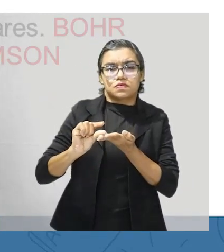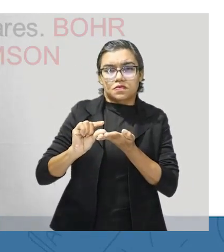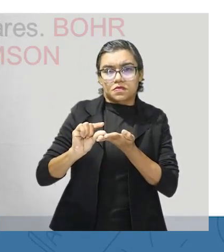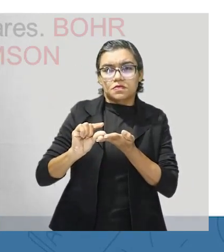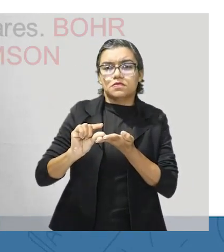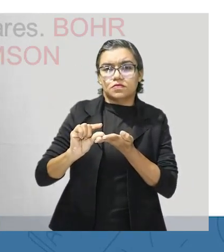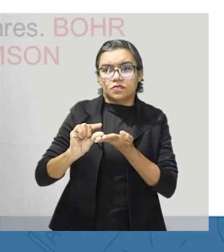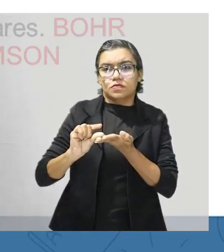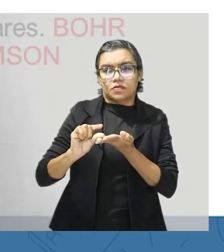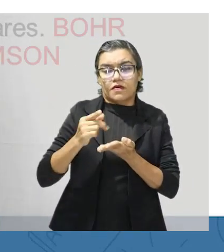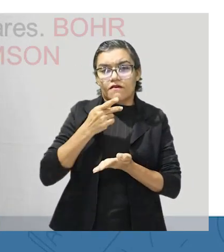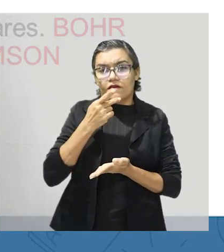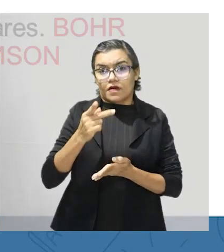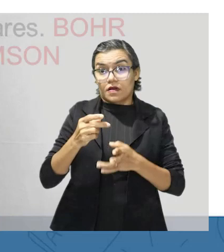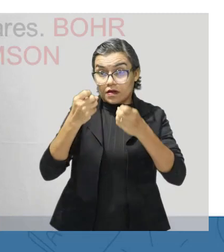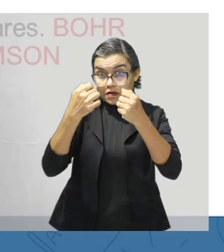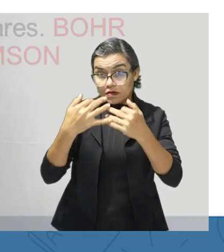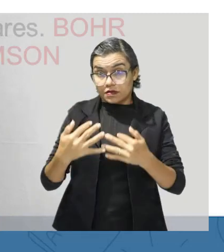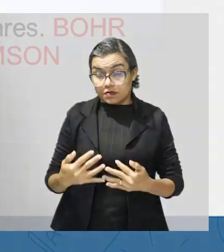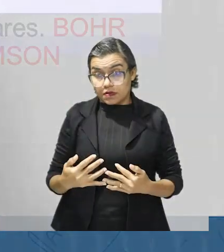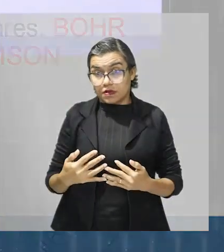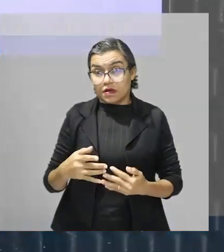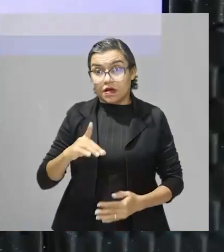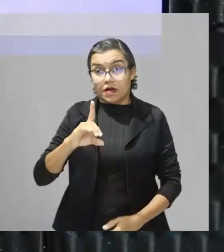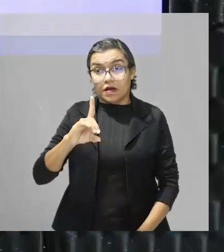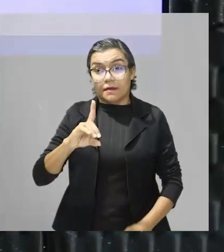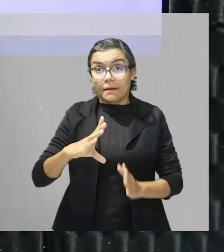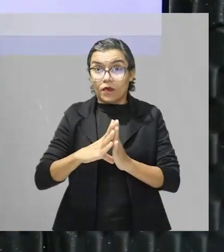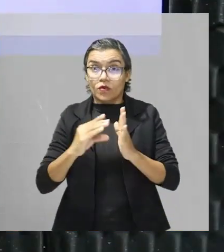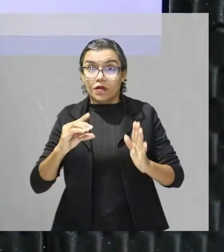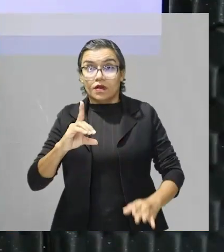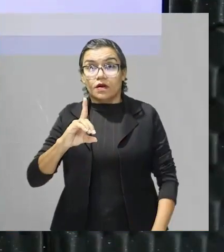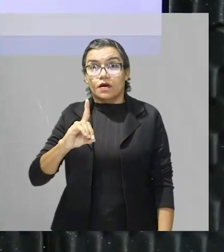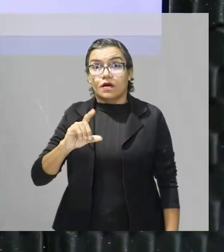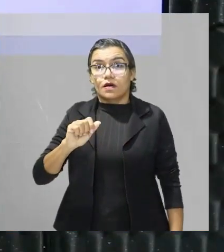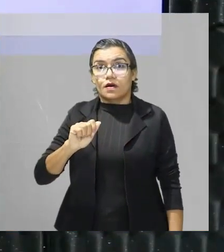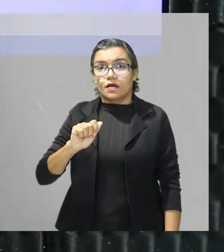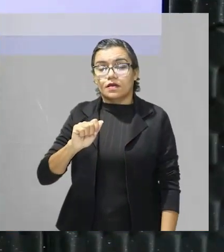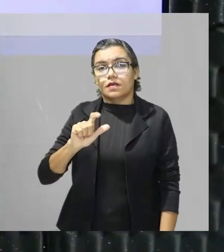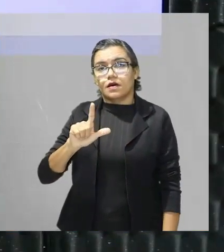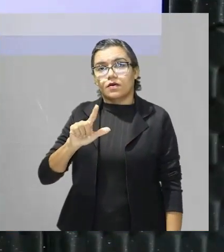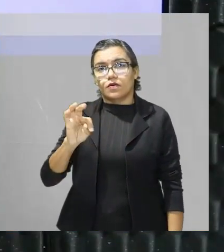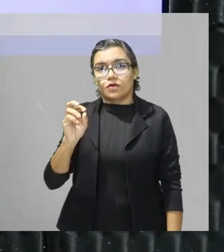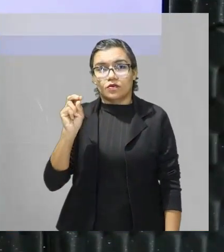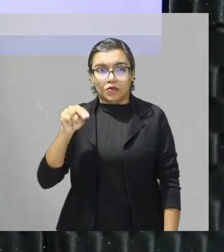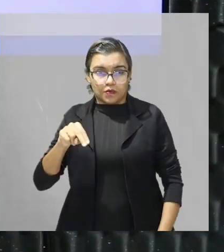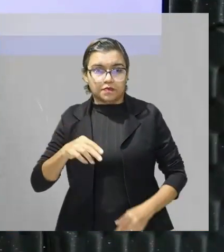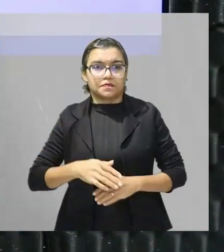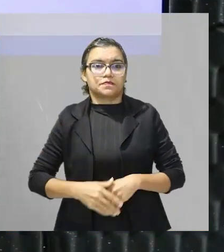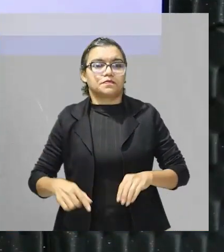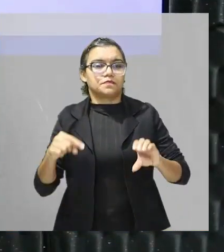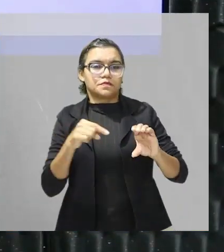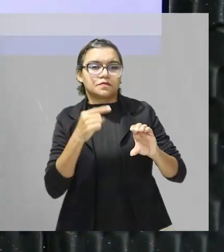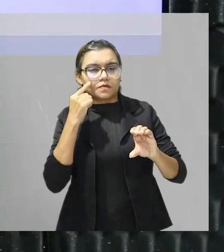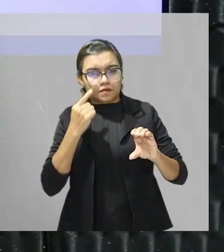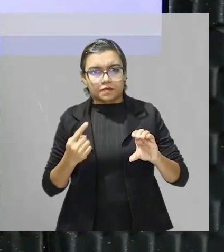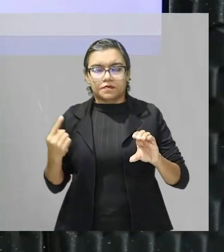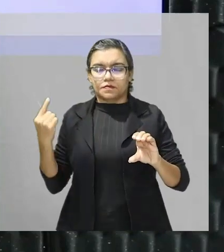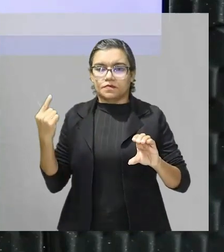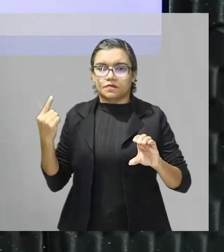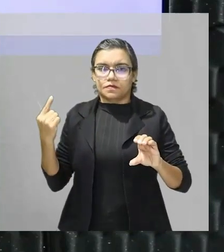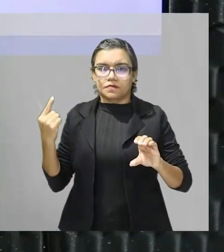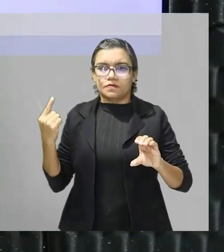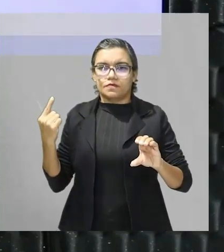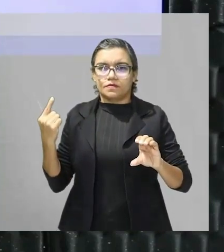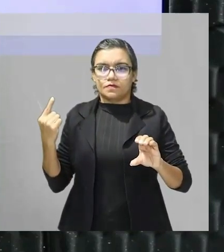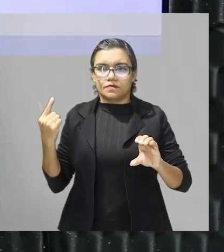está relacionado ao modelo de Dalton show de bola no centro do átomo existe um lucro muito pequeno